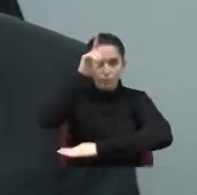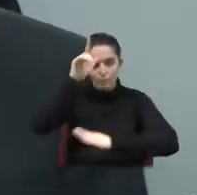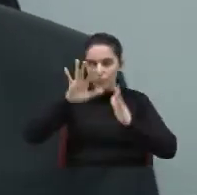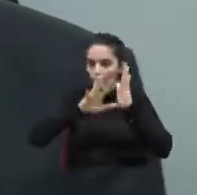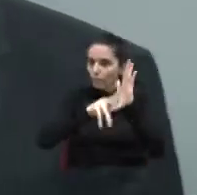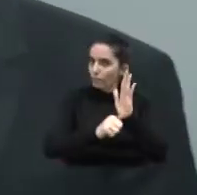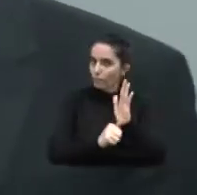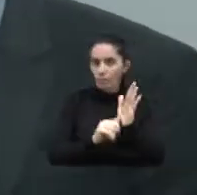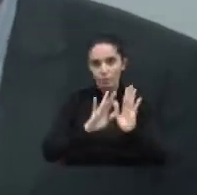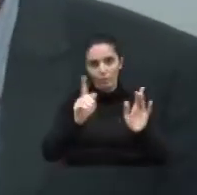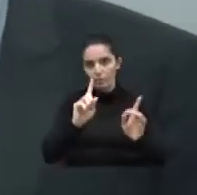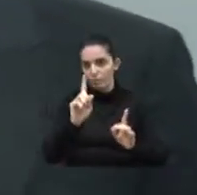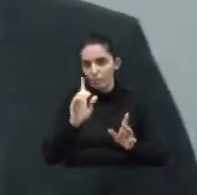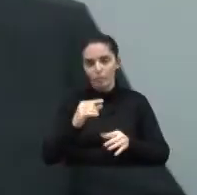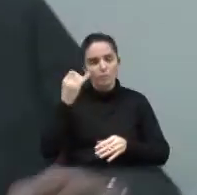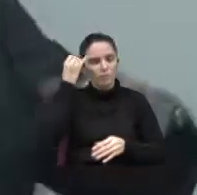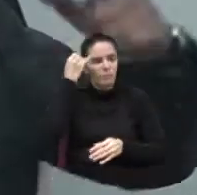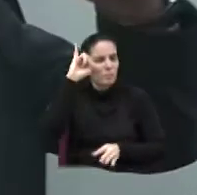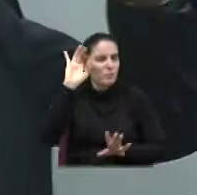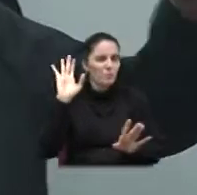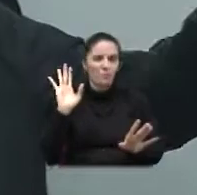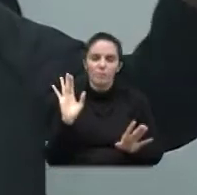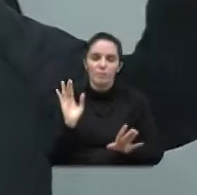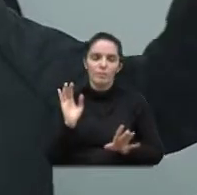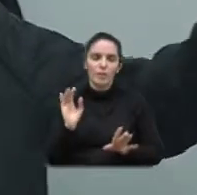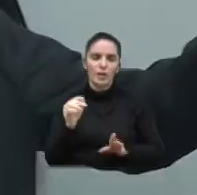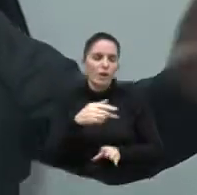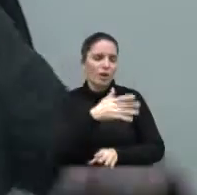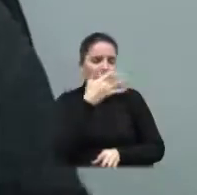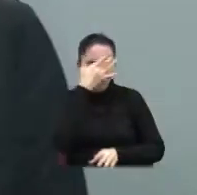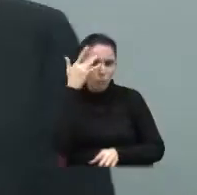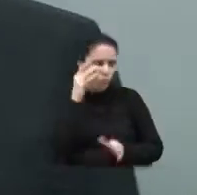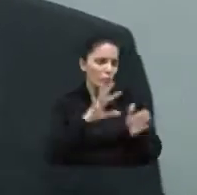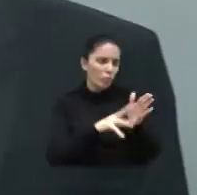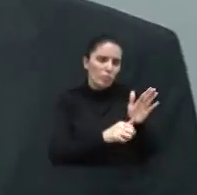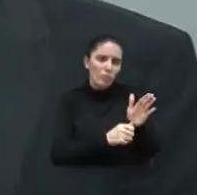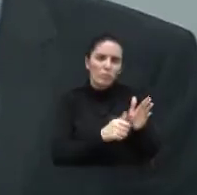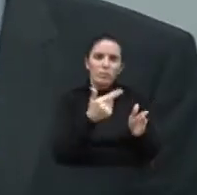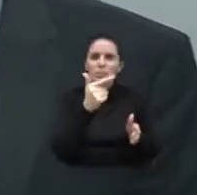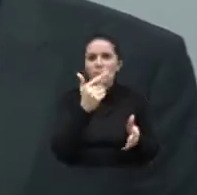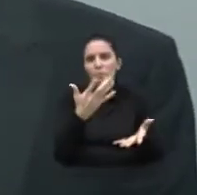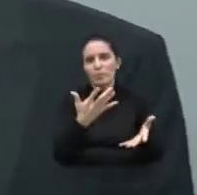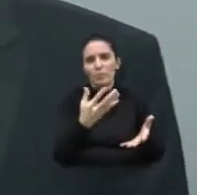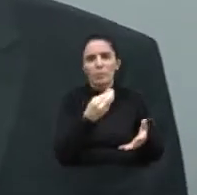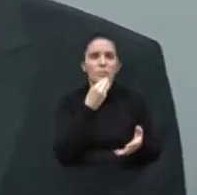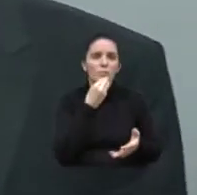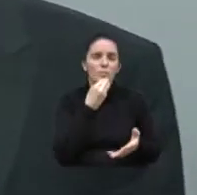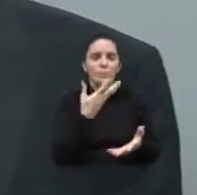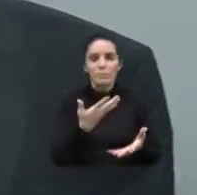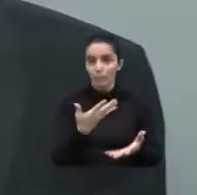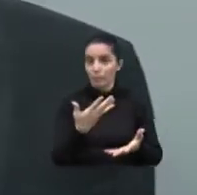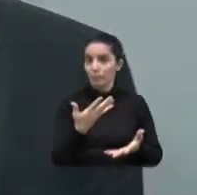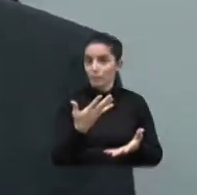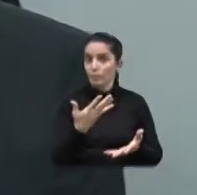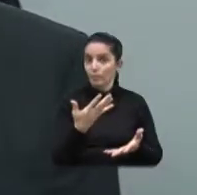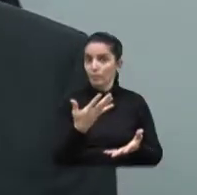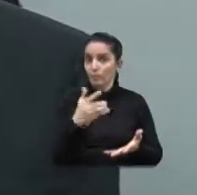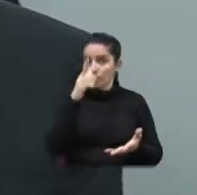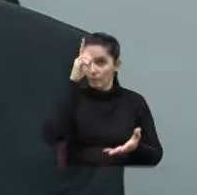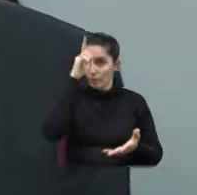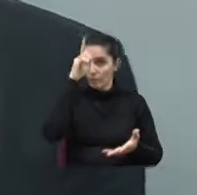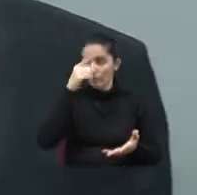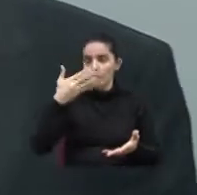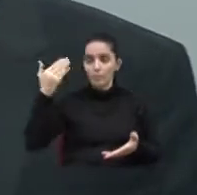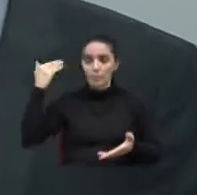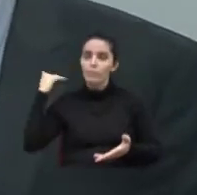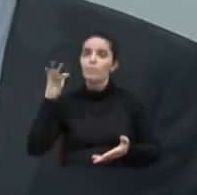tranqueira. Então não vem com essa ideia que a pessoa não teve chance, Muito mais chance tem hoje, porque no meu tempo, fazer faculdade, eu tinha que